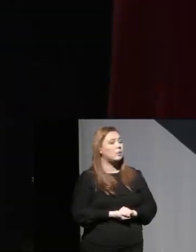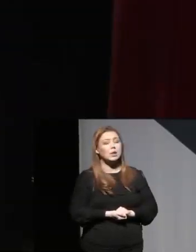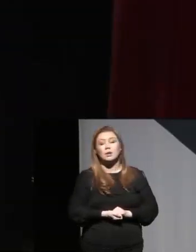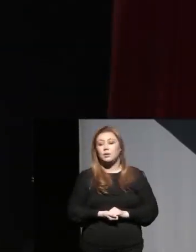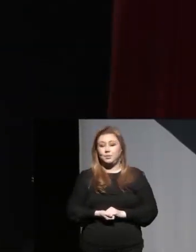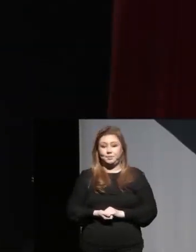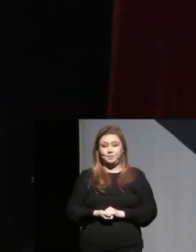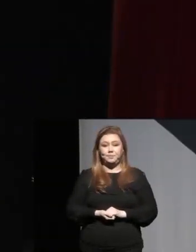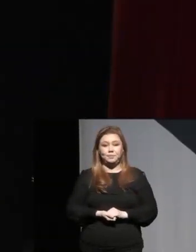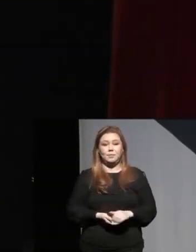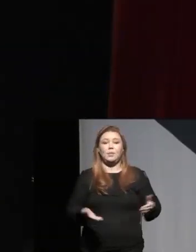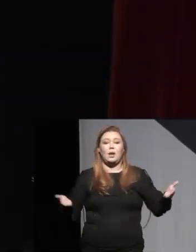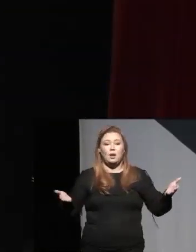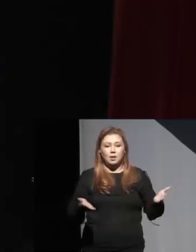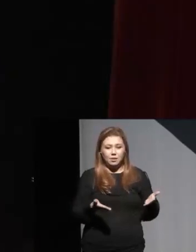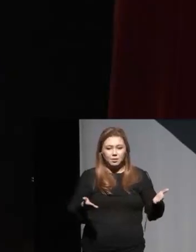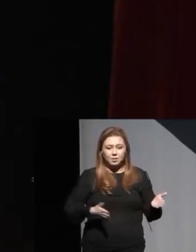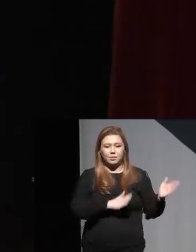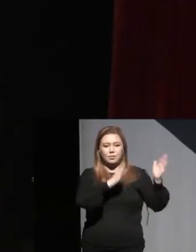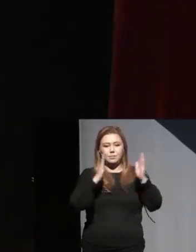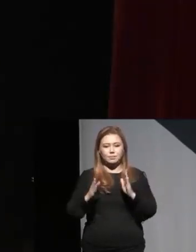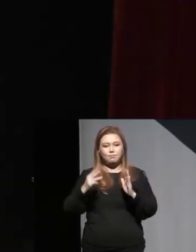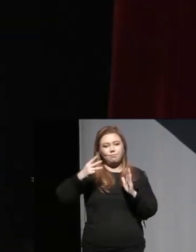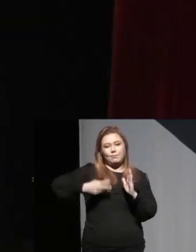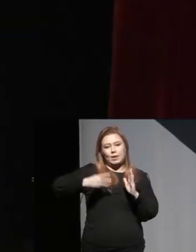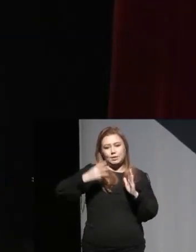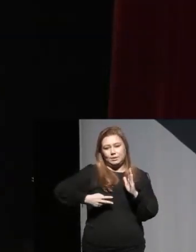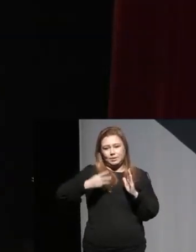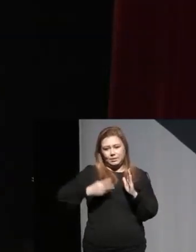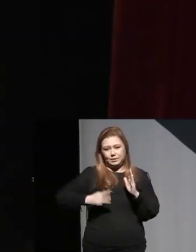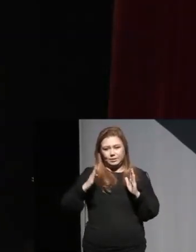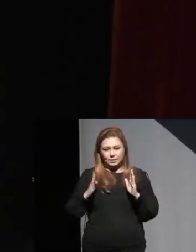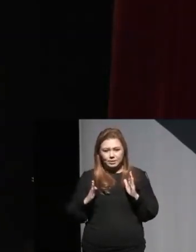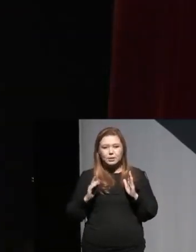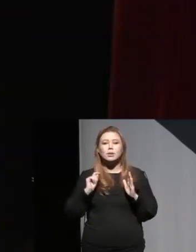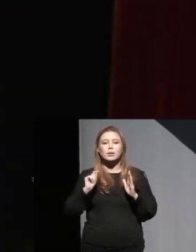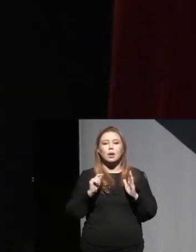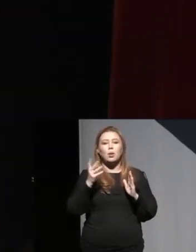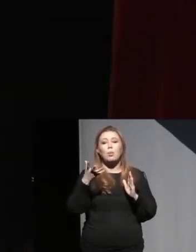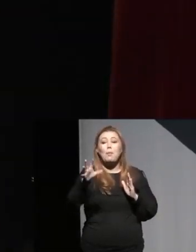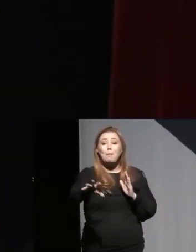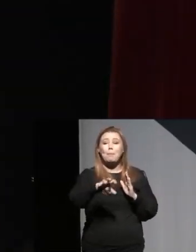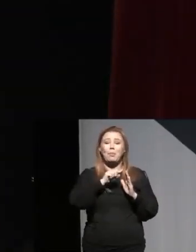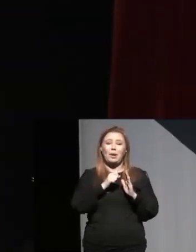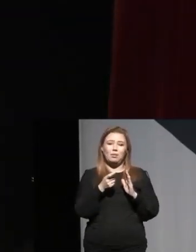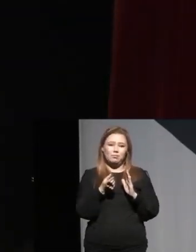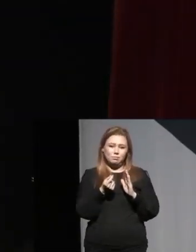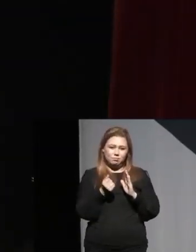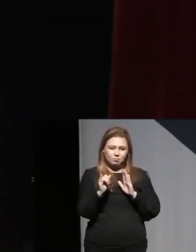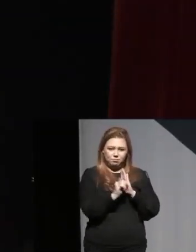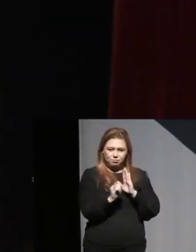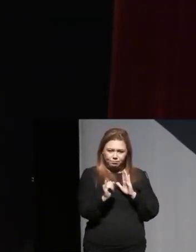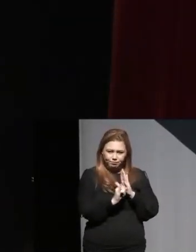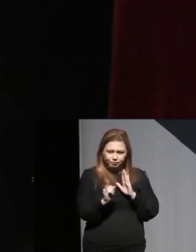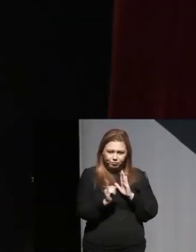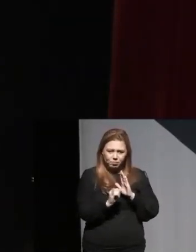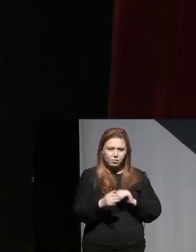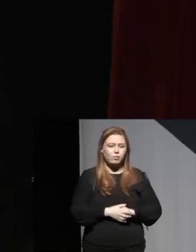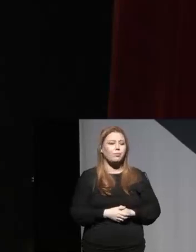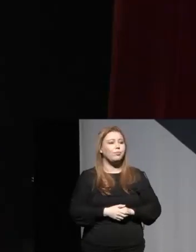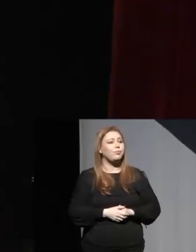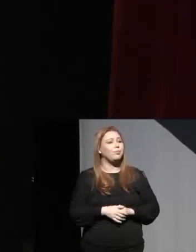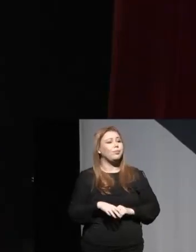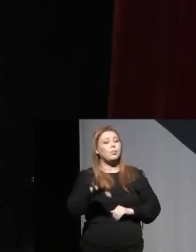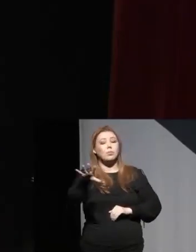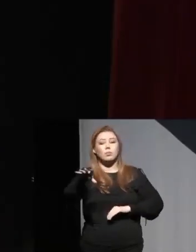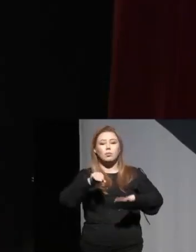já para a terceira parte, indo para a arrecadação. Obviamente que ao falar sobre arrecadação aqui,